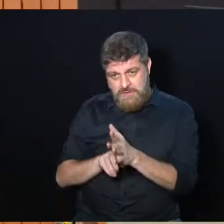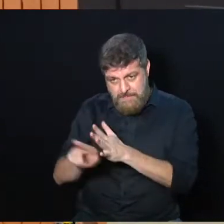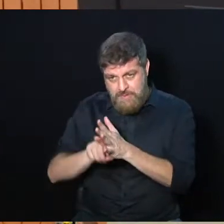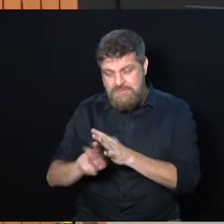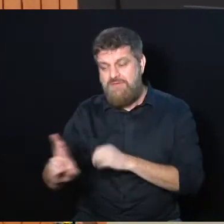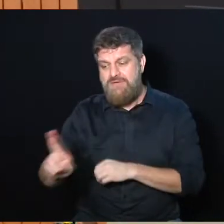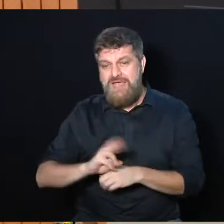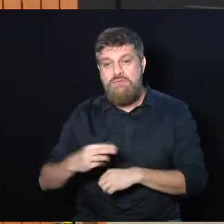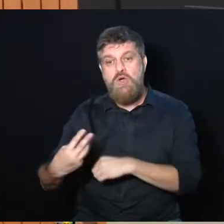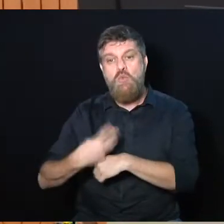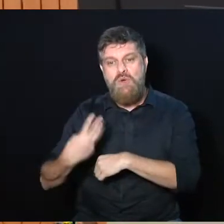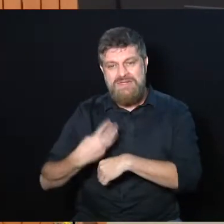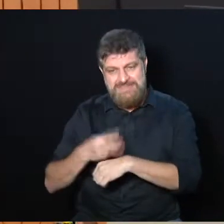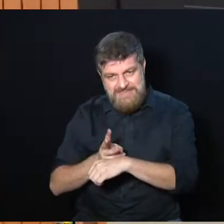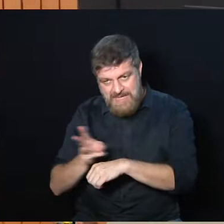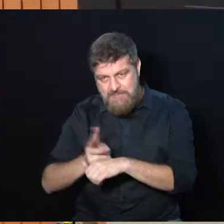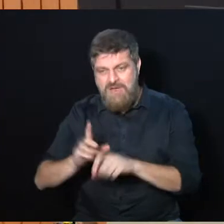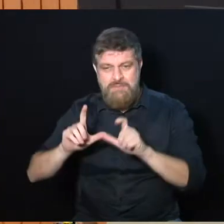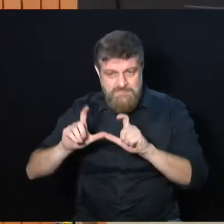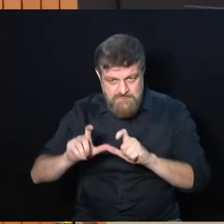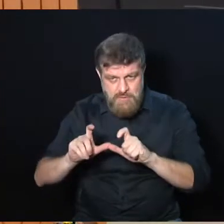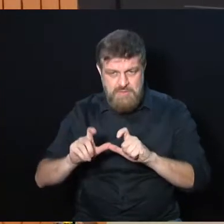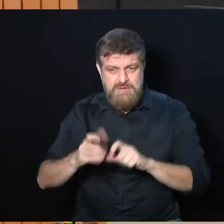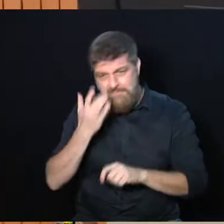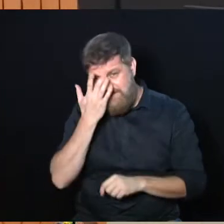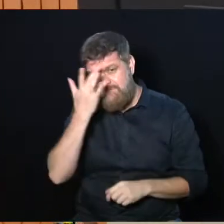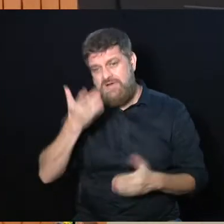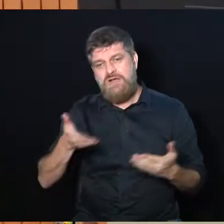para tentar identificar quando a gente não consegue.